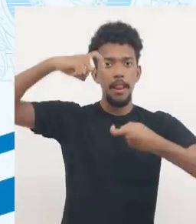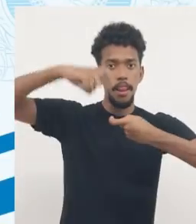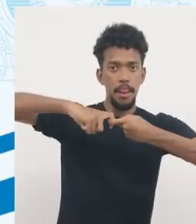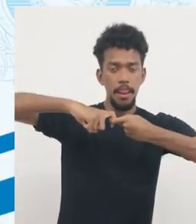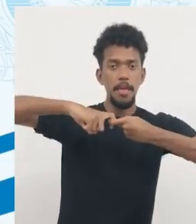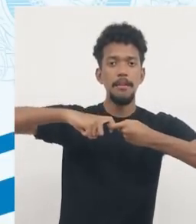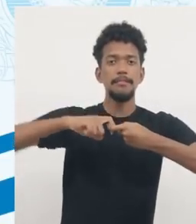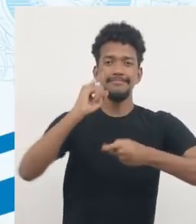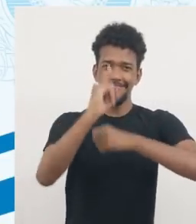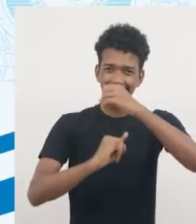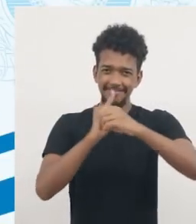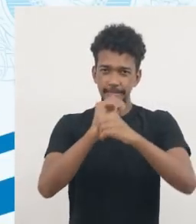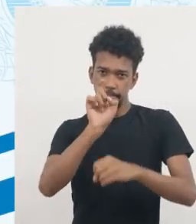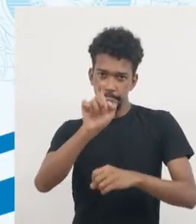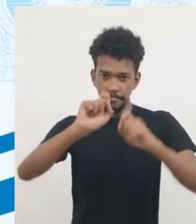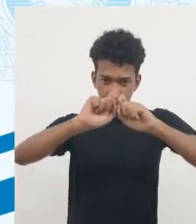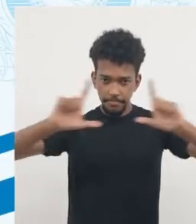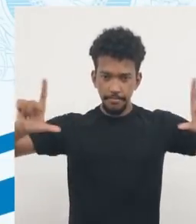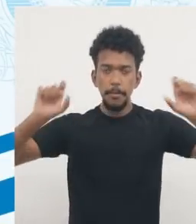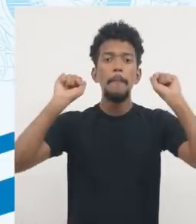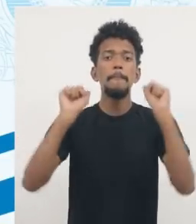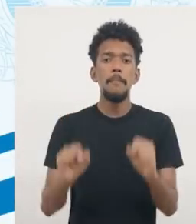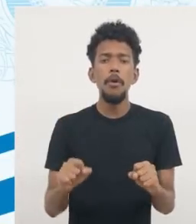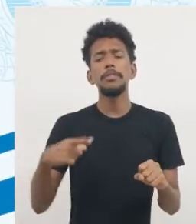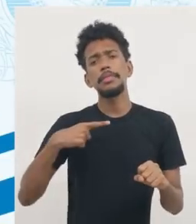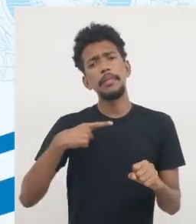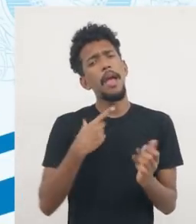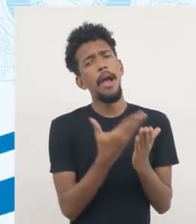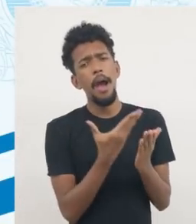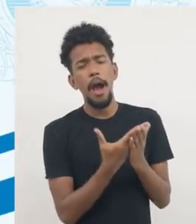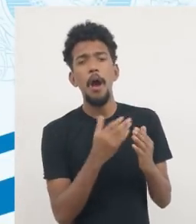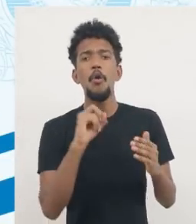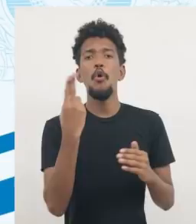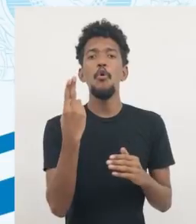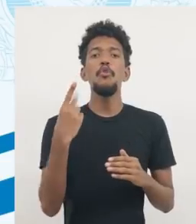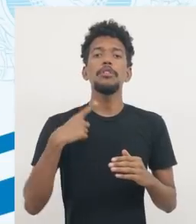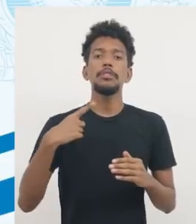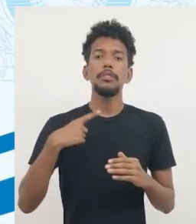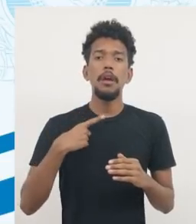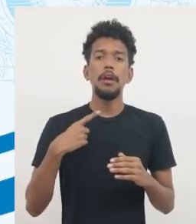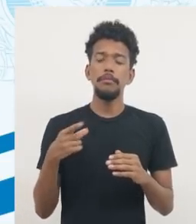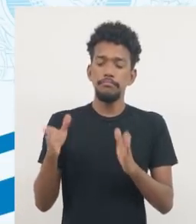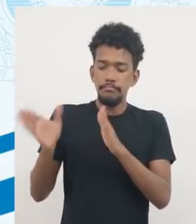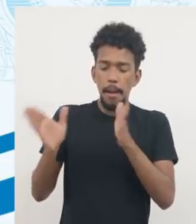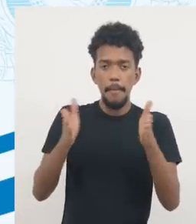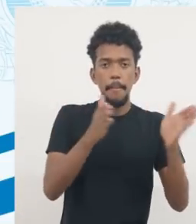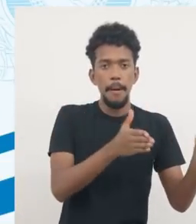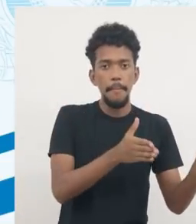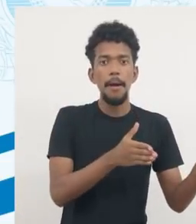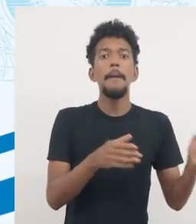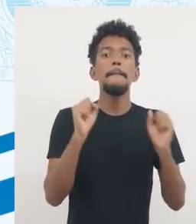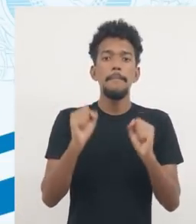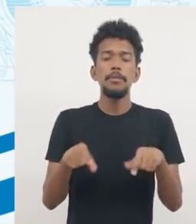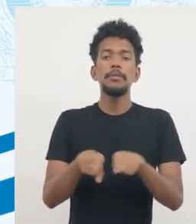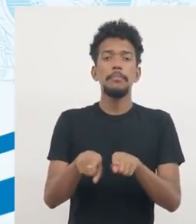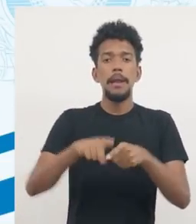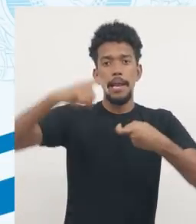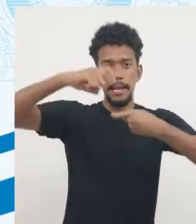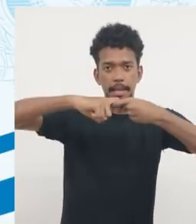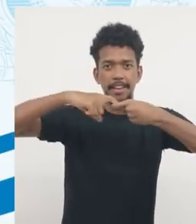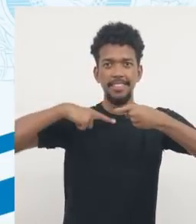atividade e acessar também este plano de aula ou essa sequência didática. O link